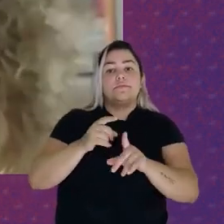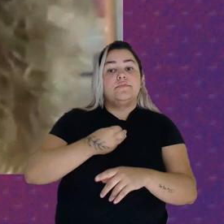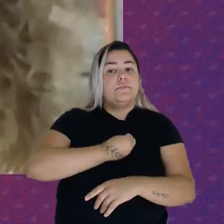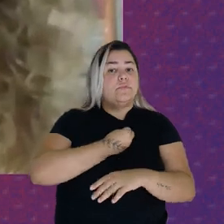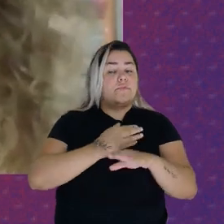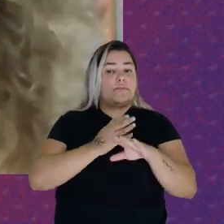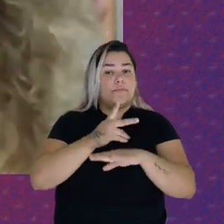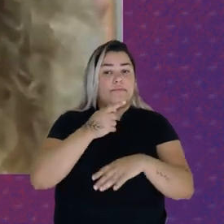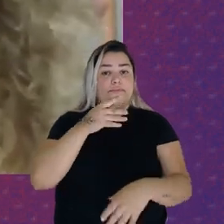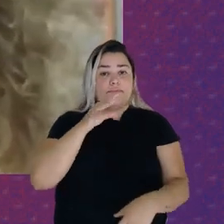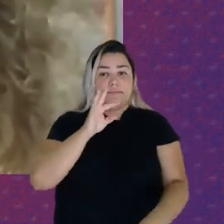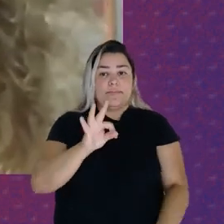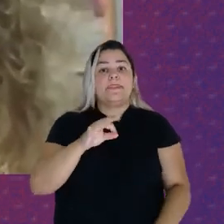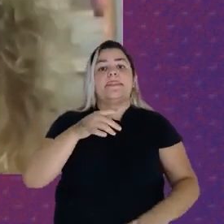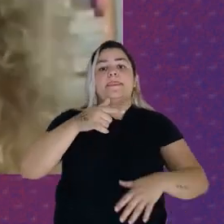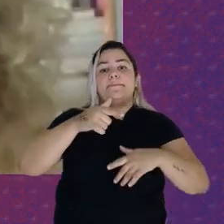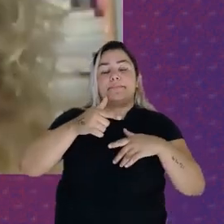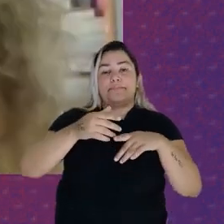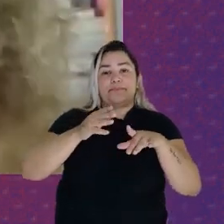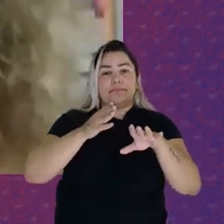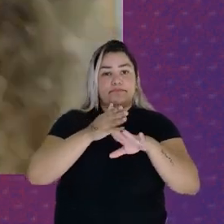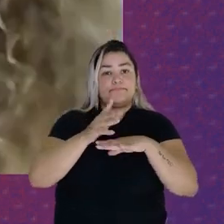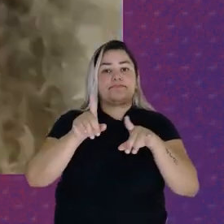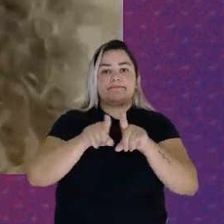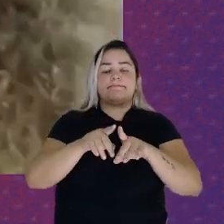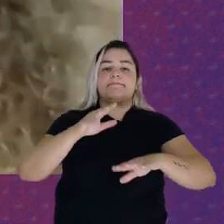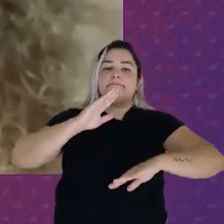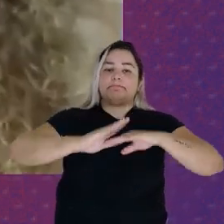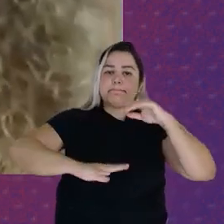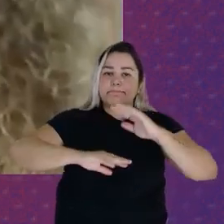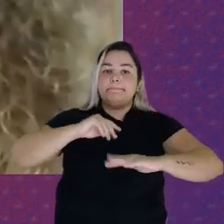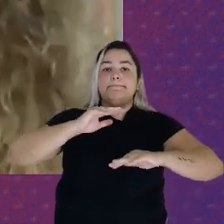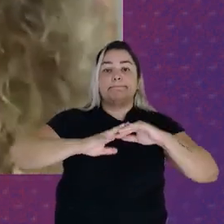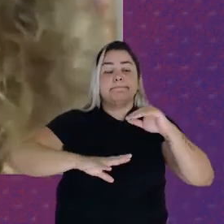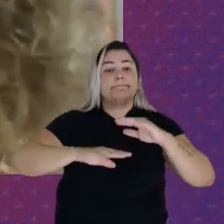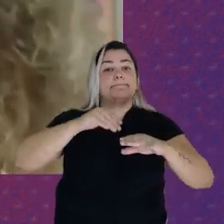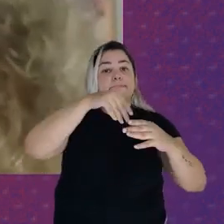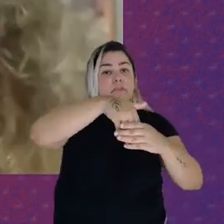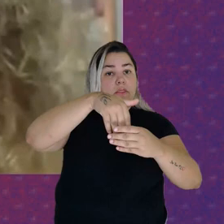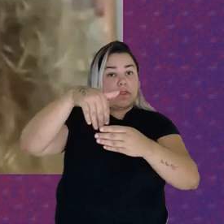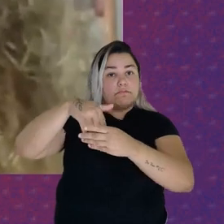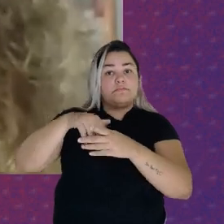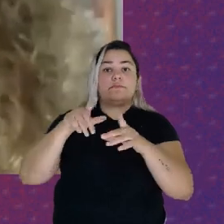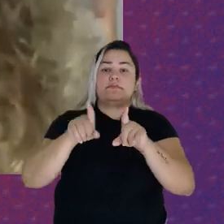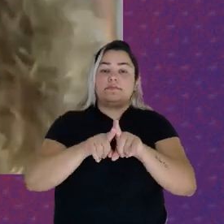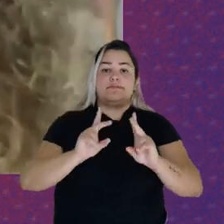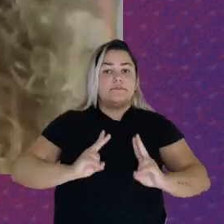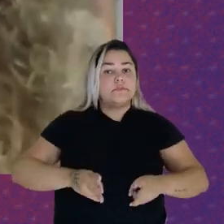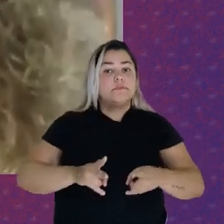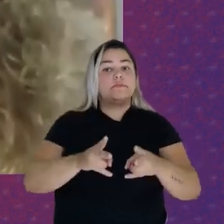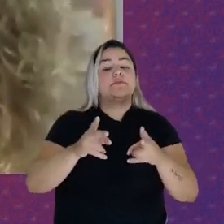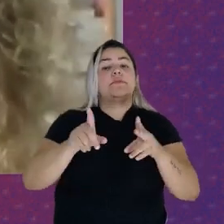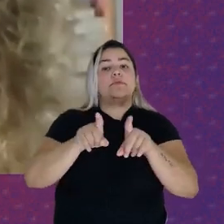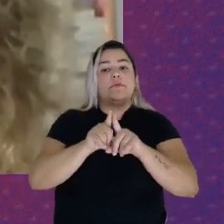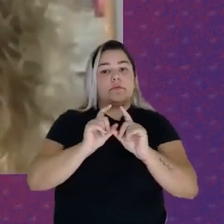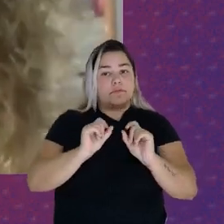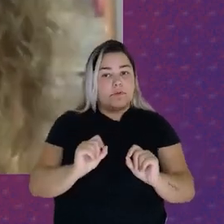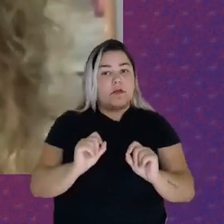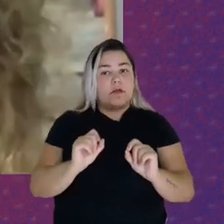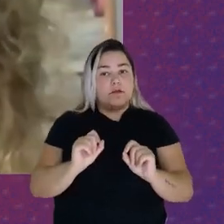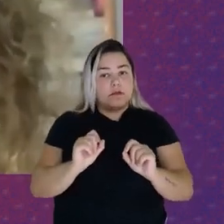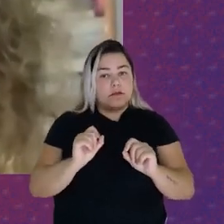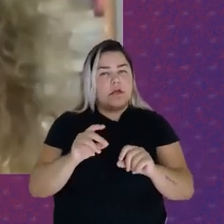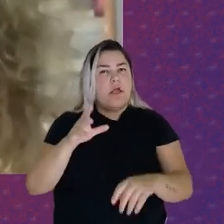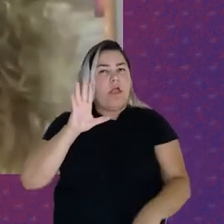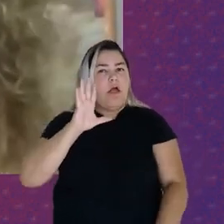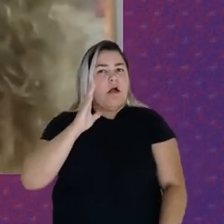Trabalhadores, participava das ações, participava das eleições e sempre estive nos bastidores. Em um determinado momento, eu cheguei à